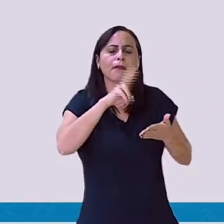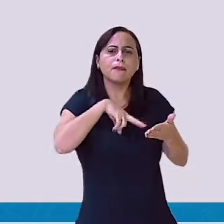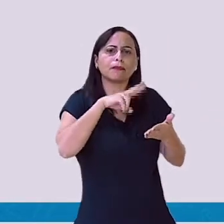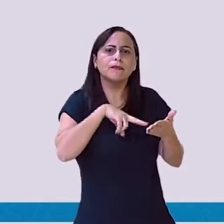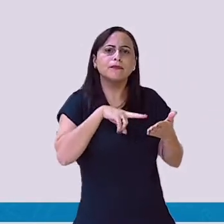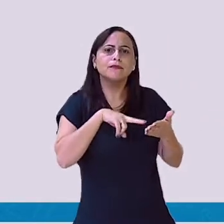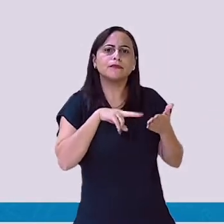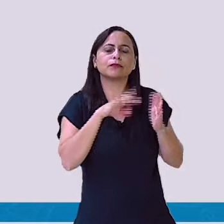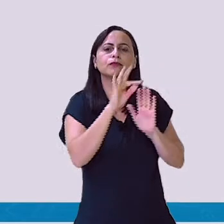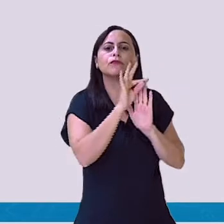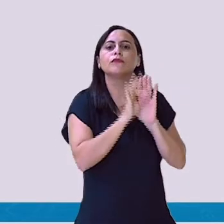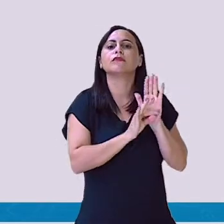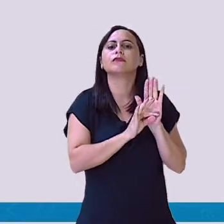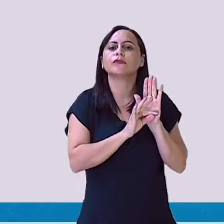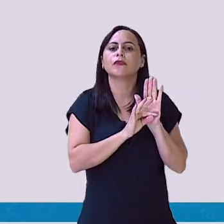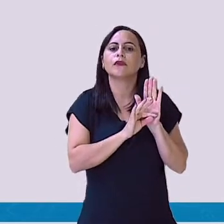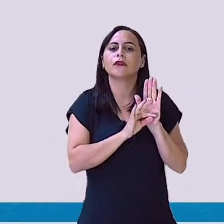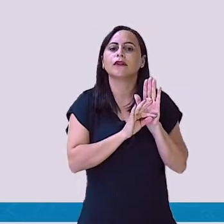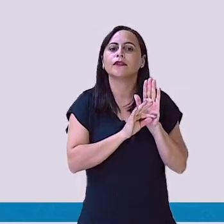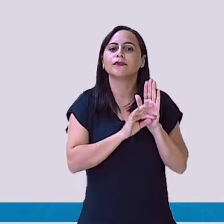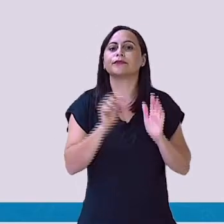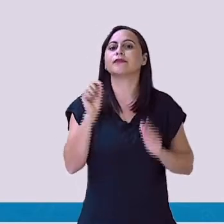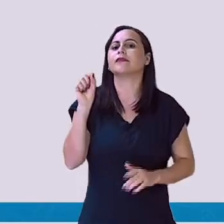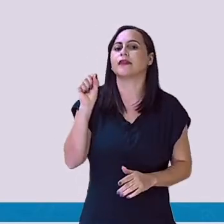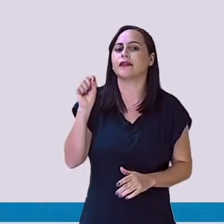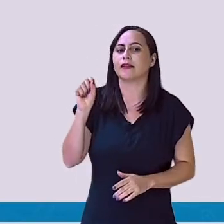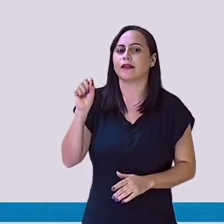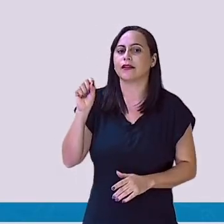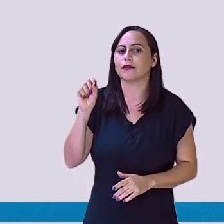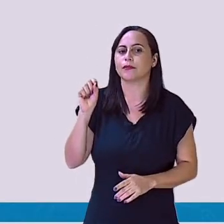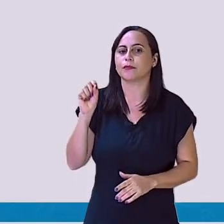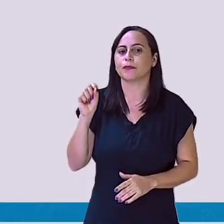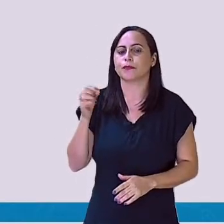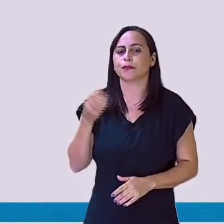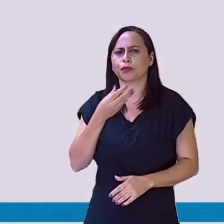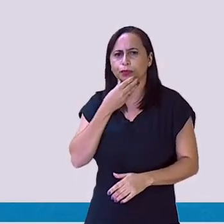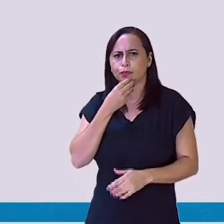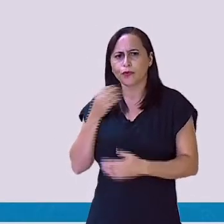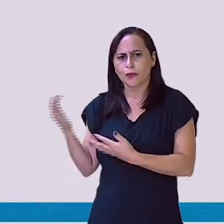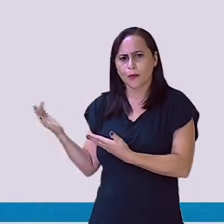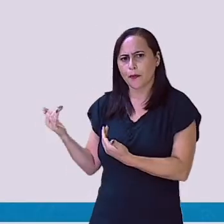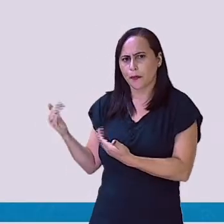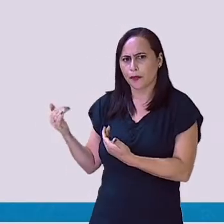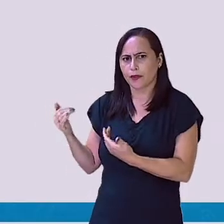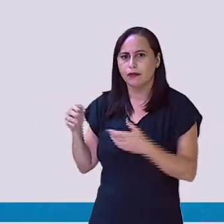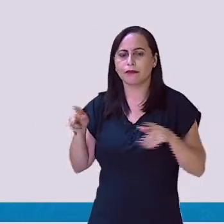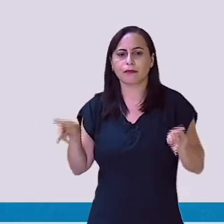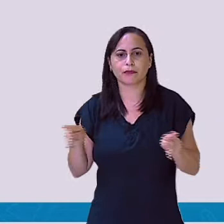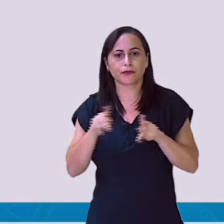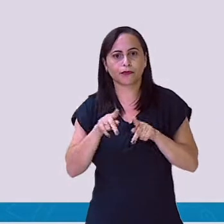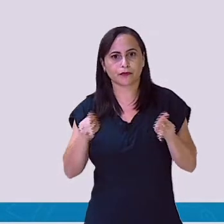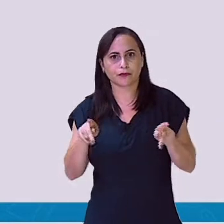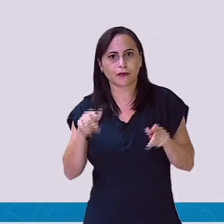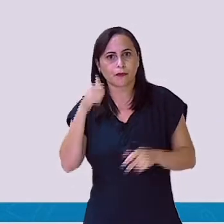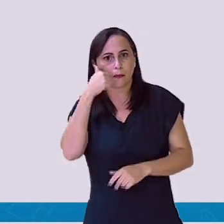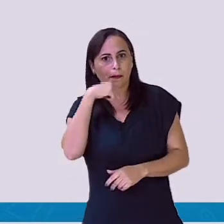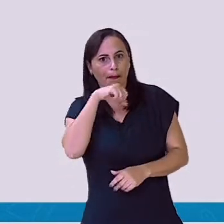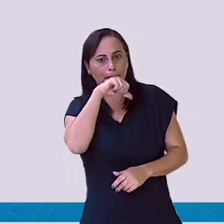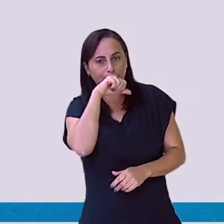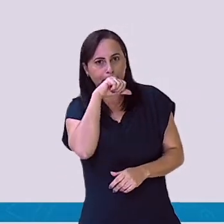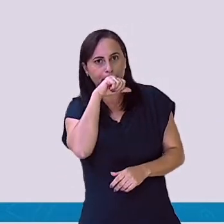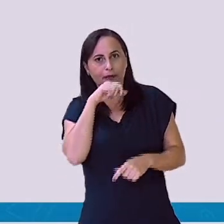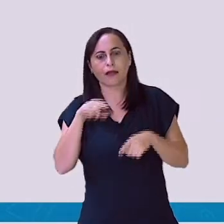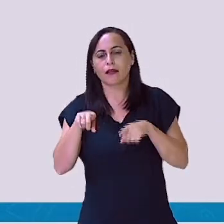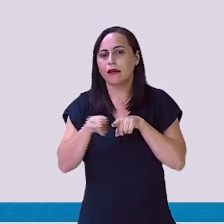fazendo parte desse texto? O Nirton, a professora, a mãe de Nirton, irmão de